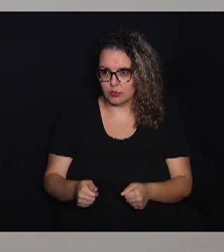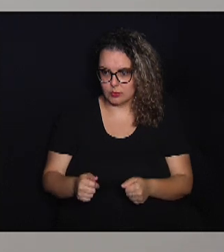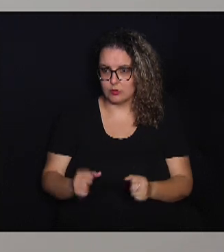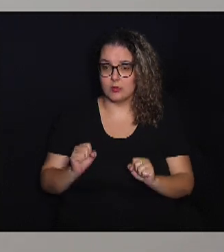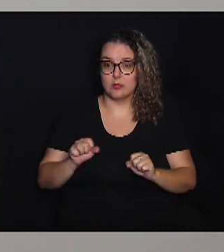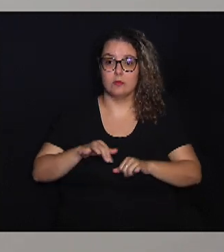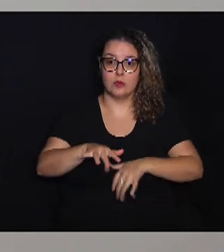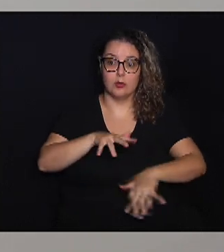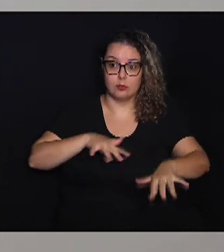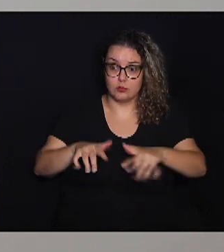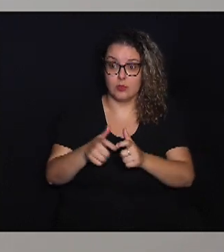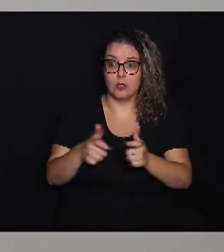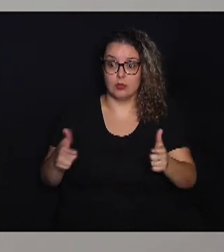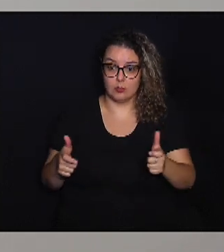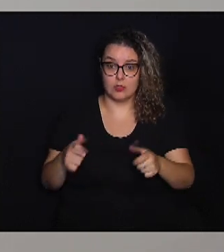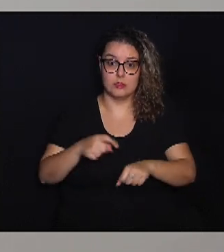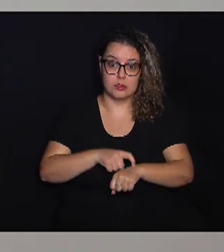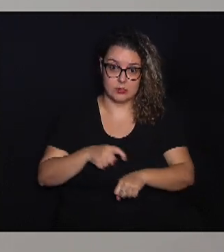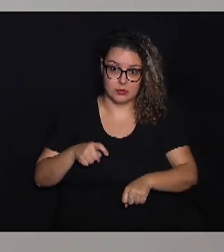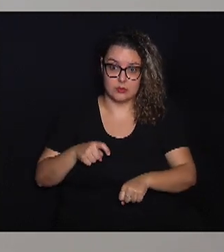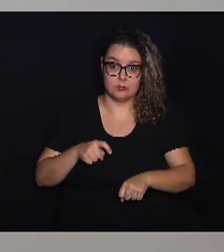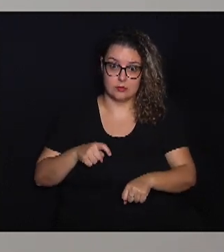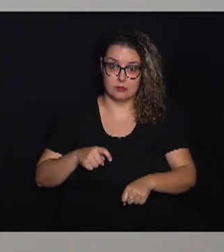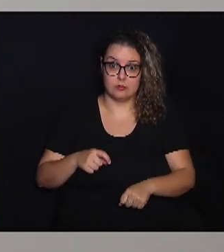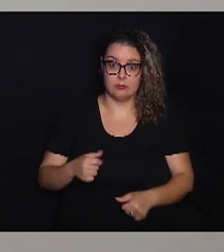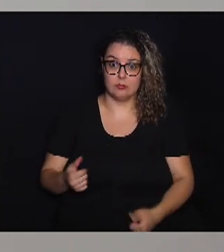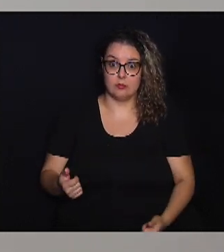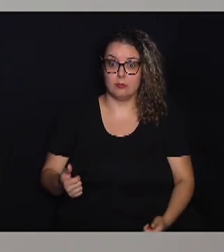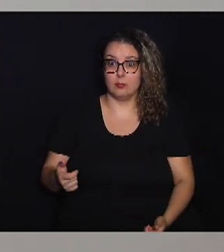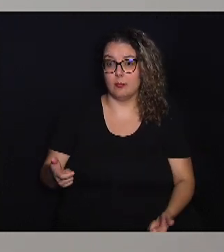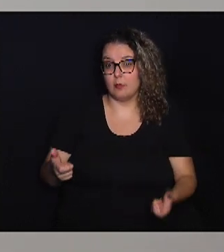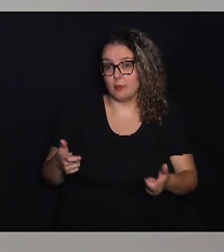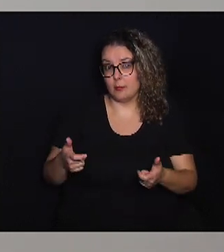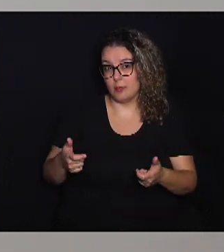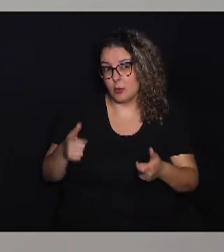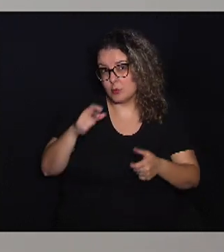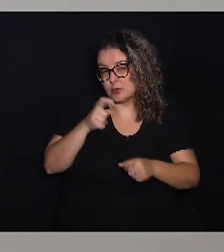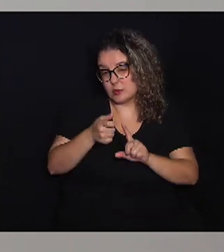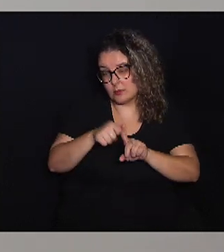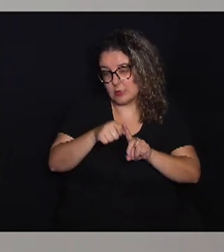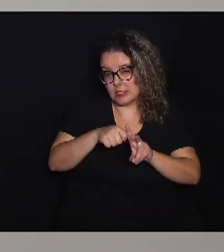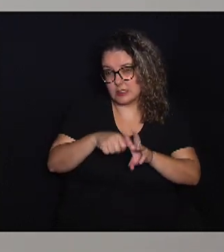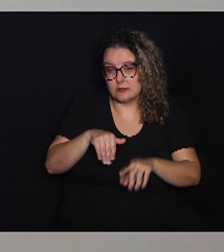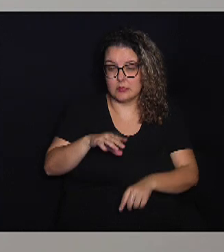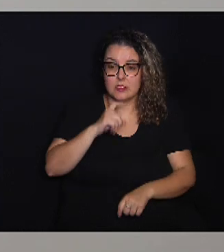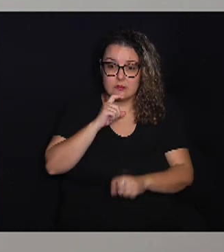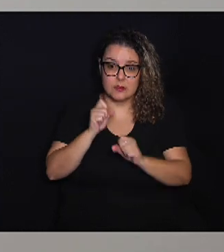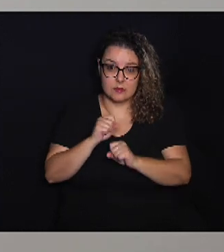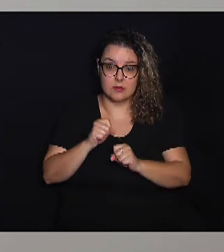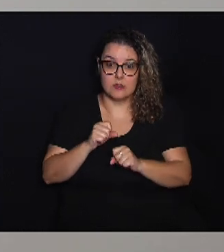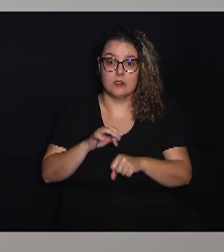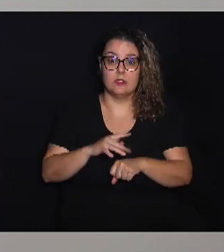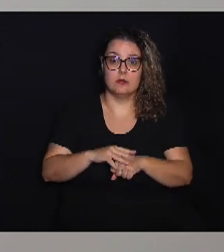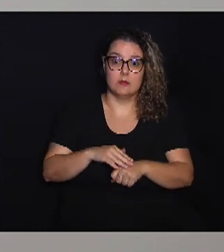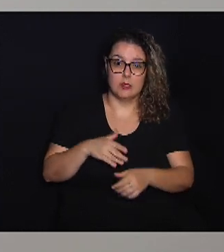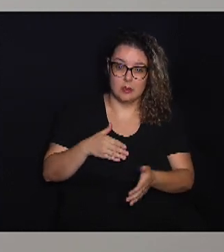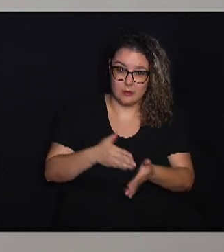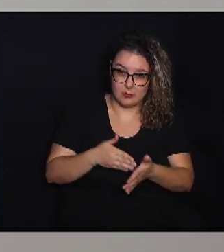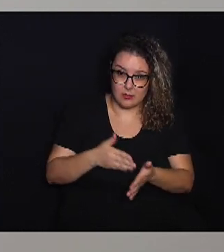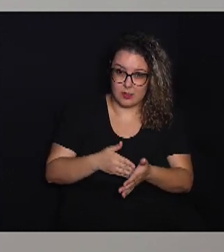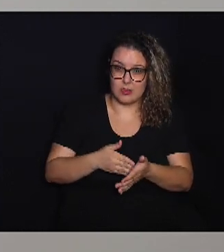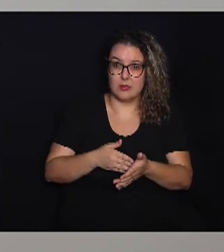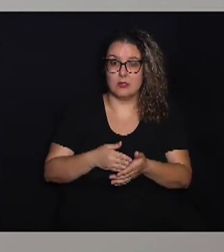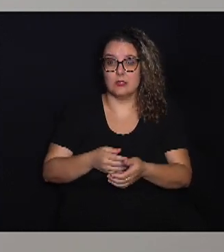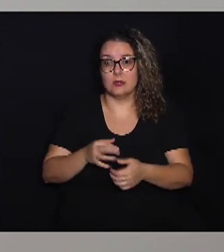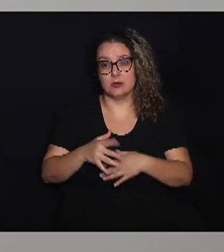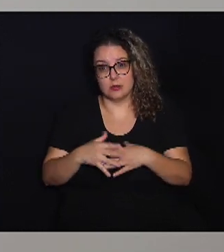maior frequência nessa época, né, dos meses mais frios. Geralmente ela é uma doença autolimitada, que se cura